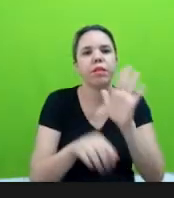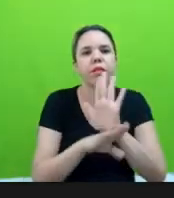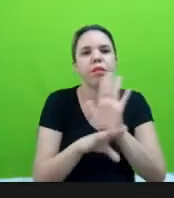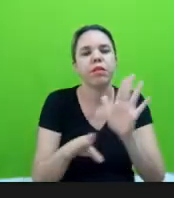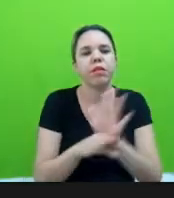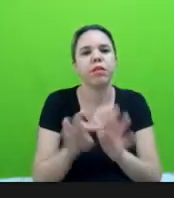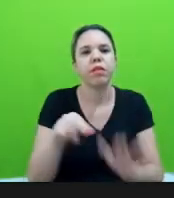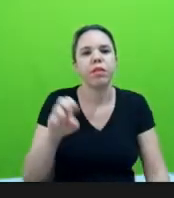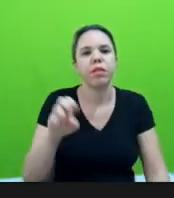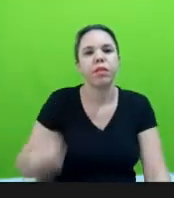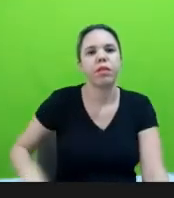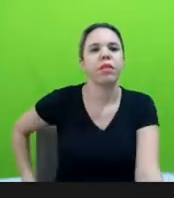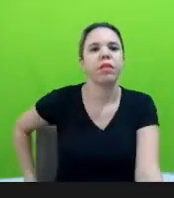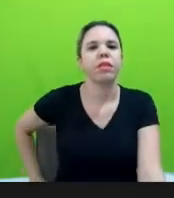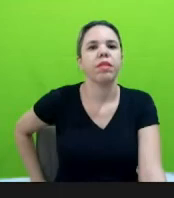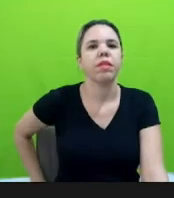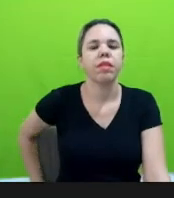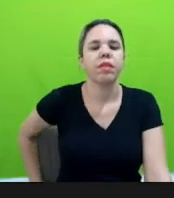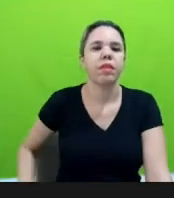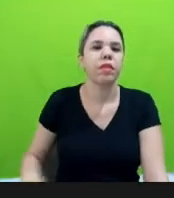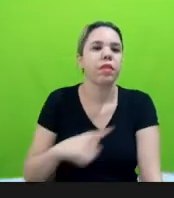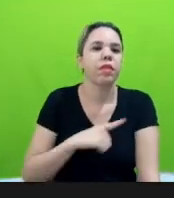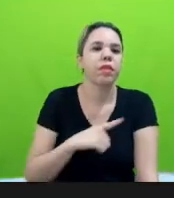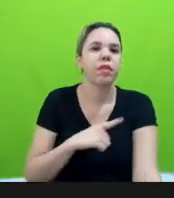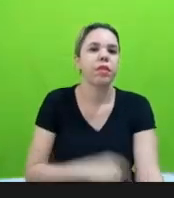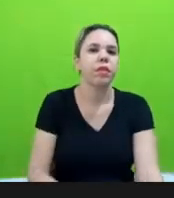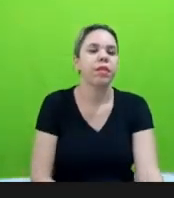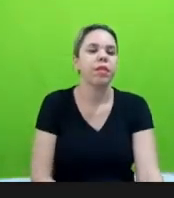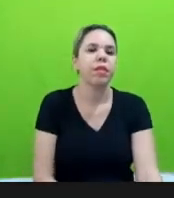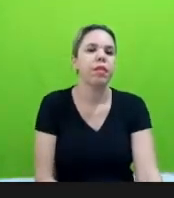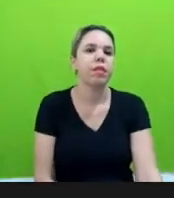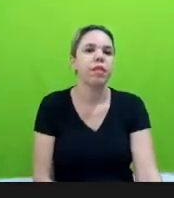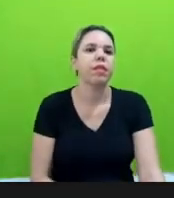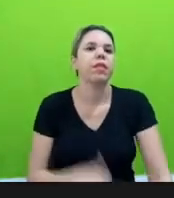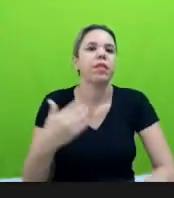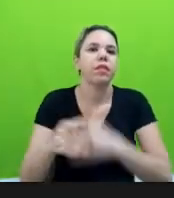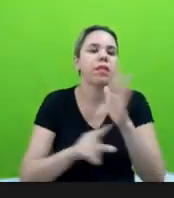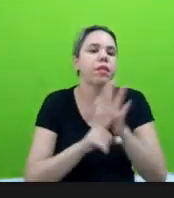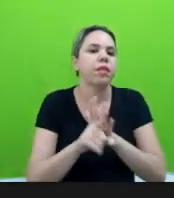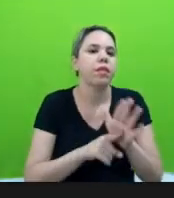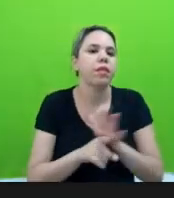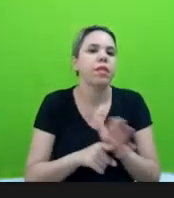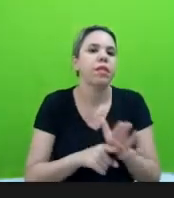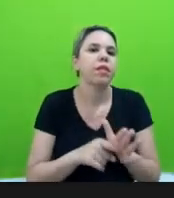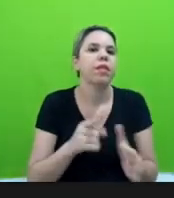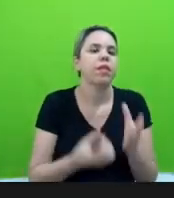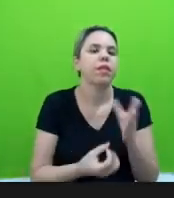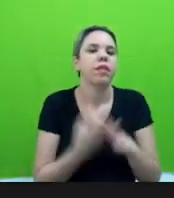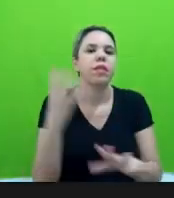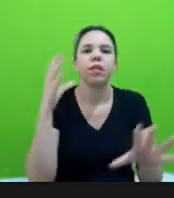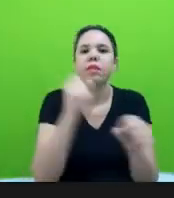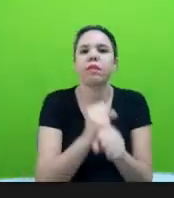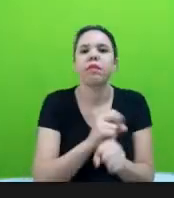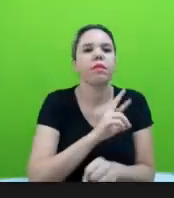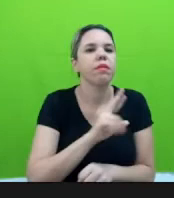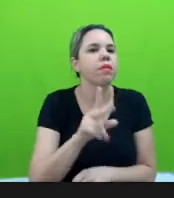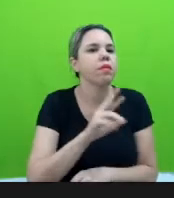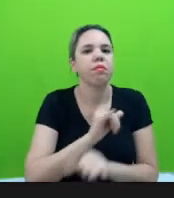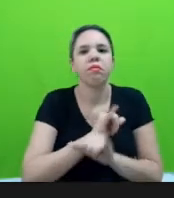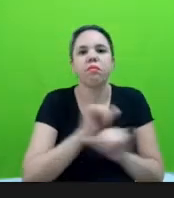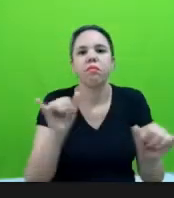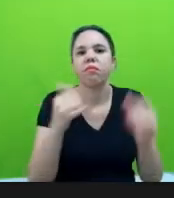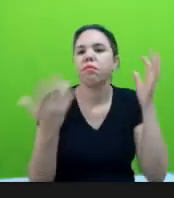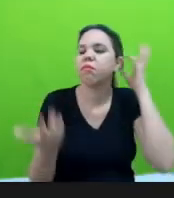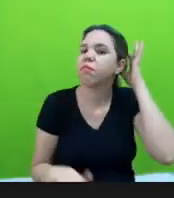Cristine, a experiência que a gente tem é de que a busca por esses dados brutos acumulados que não são divulgados. Então,